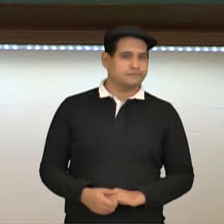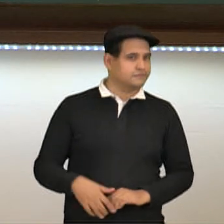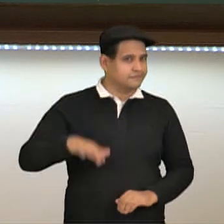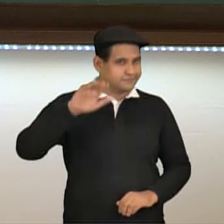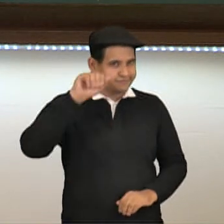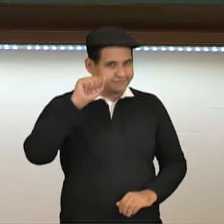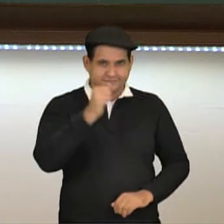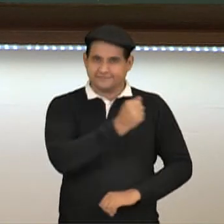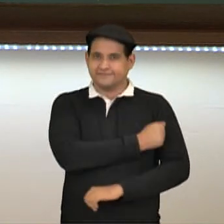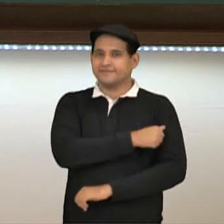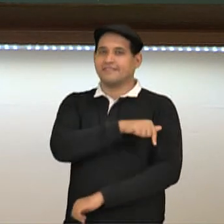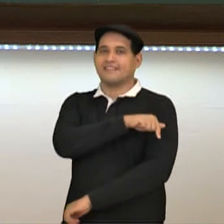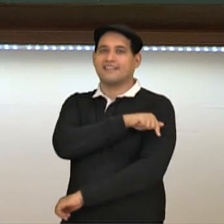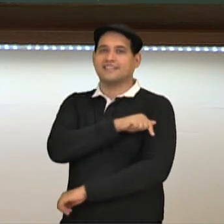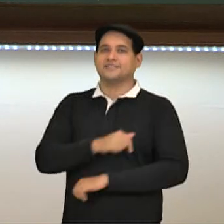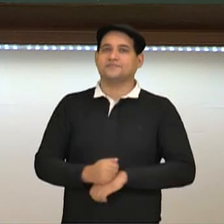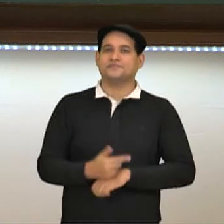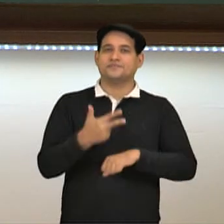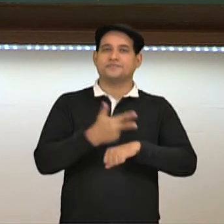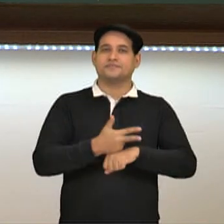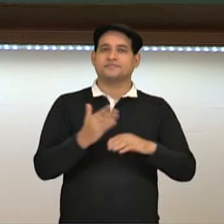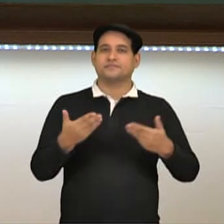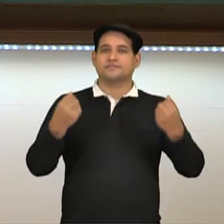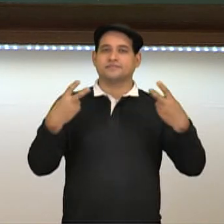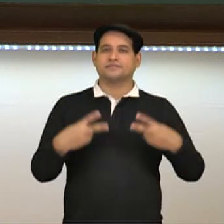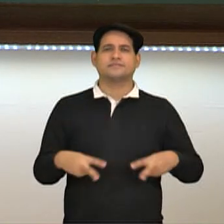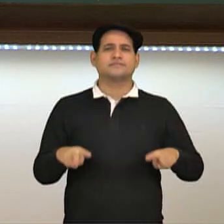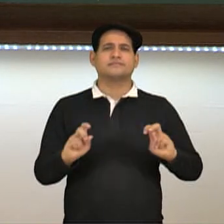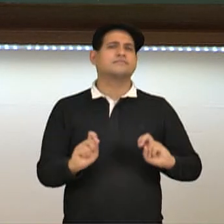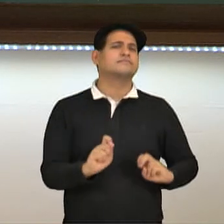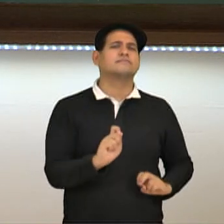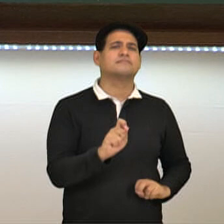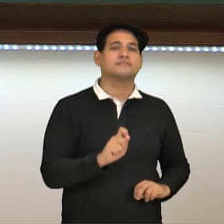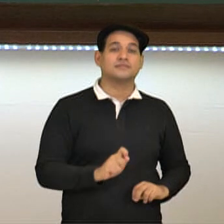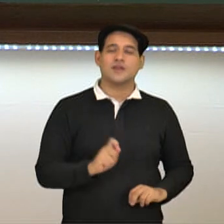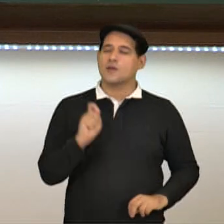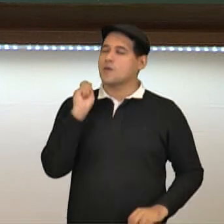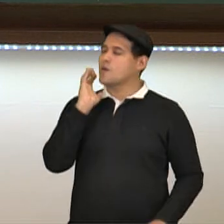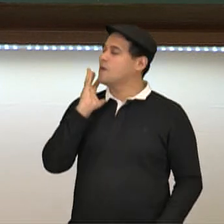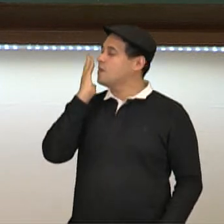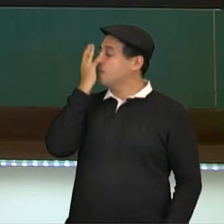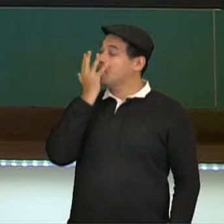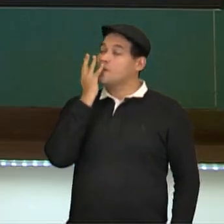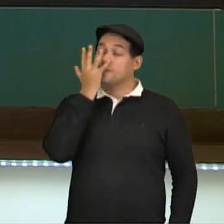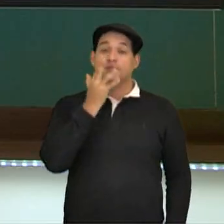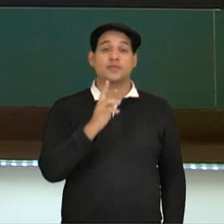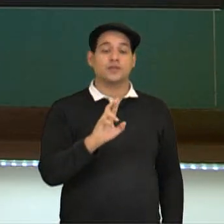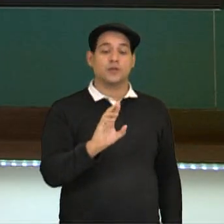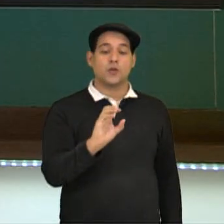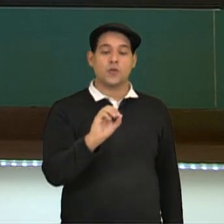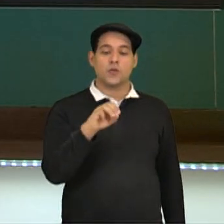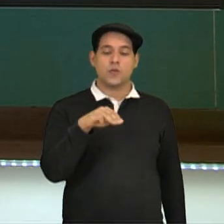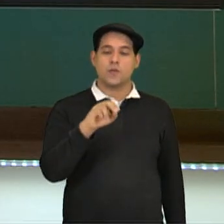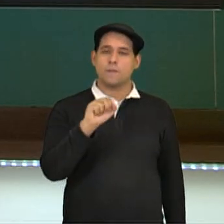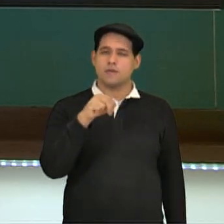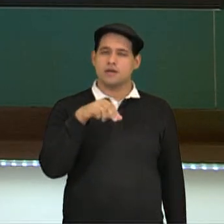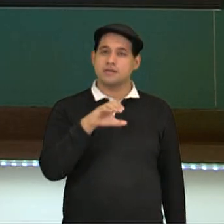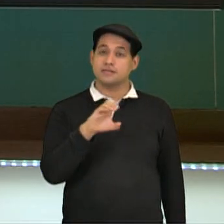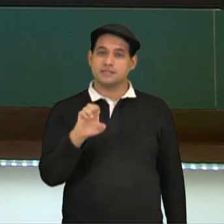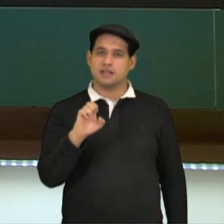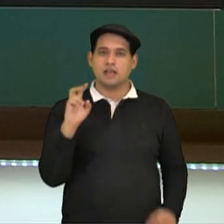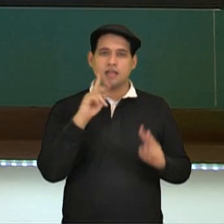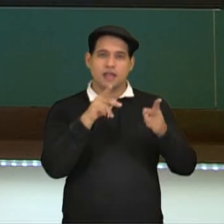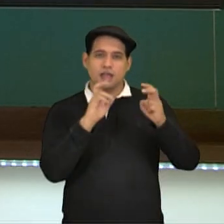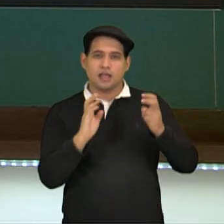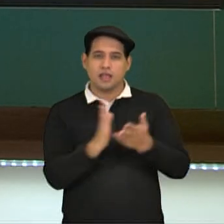Olá, estudantes do 7º ano. Neste vídeo vamos conversar um pouquinho sobre romance. Vamos analisar algumas